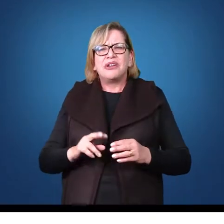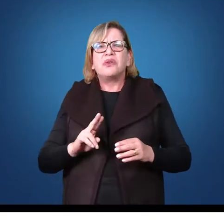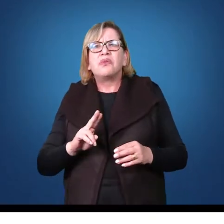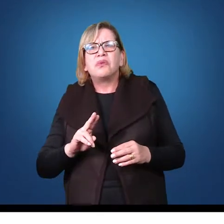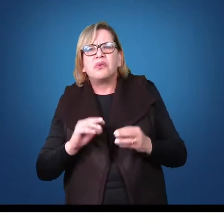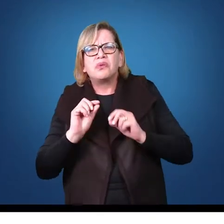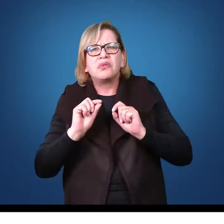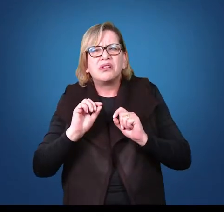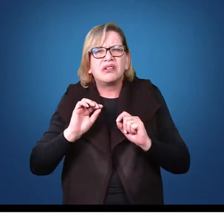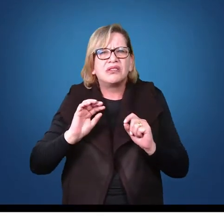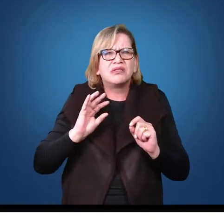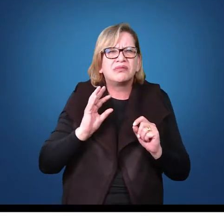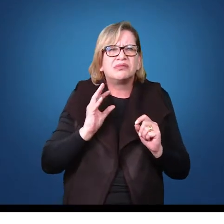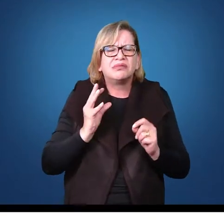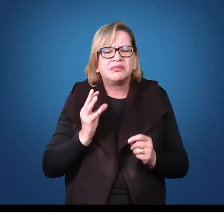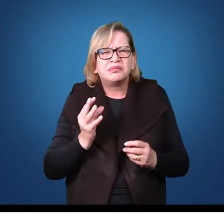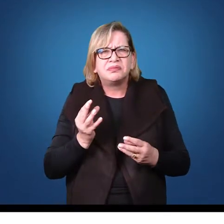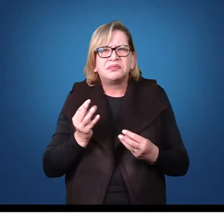Ué, onde foi parar?